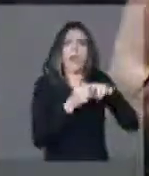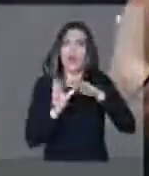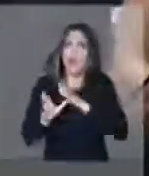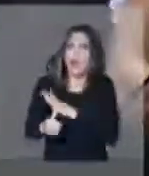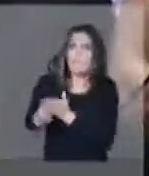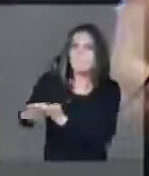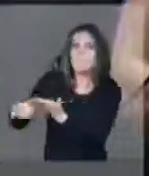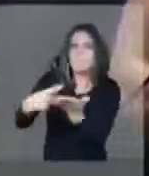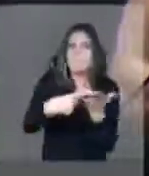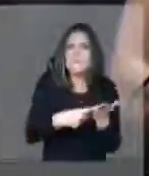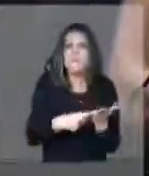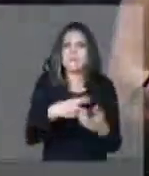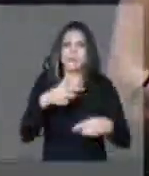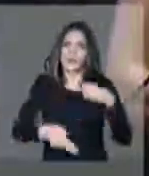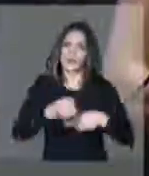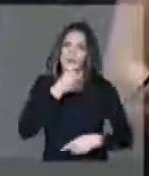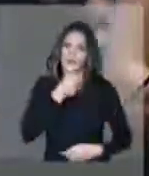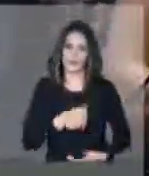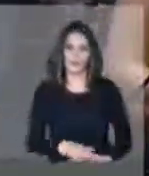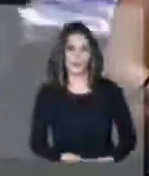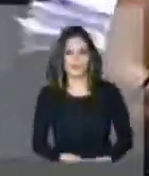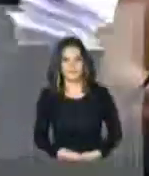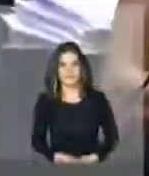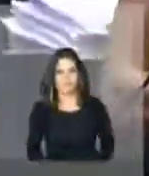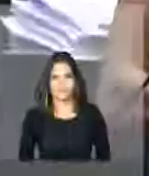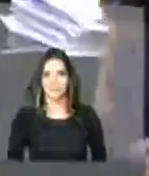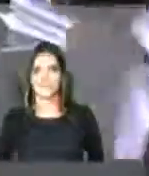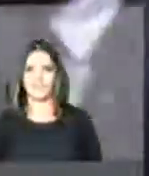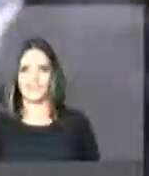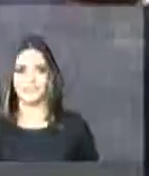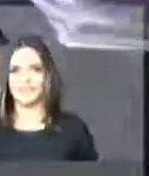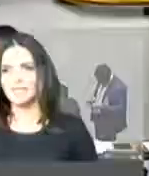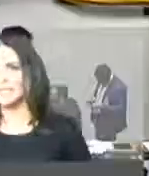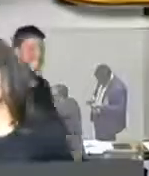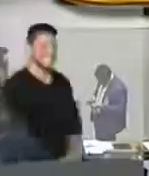esquemas de corrupção com Presidente, Presidente, Alves de Sal para a rede.